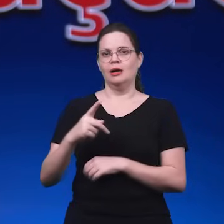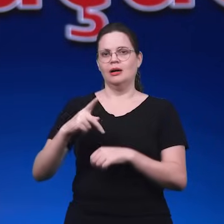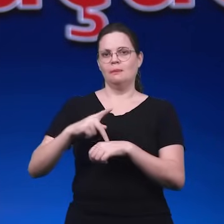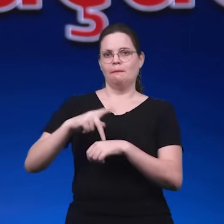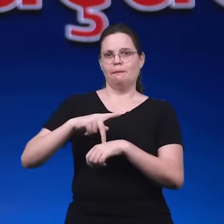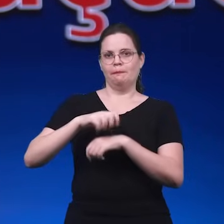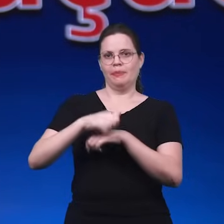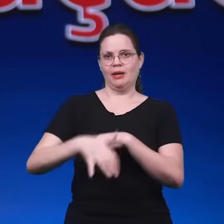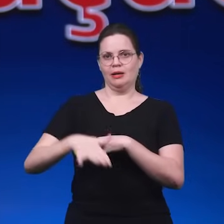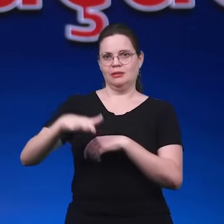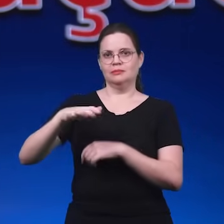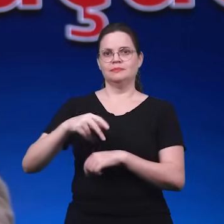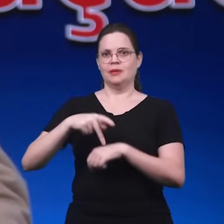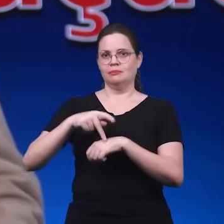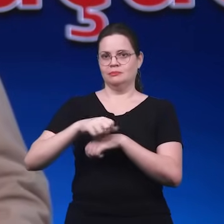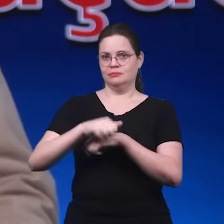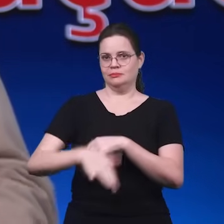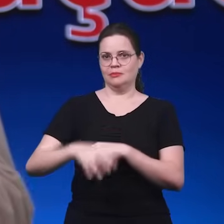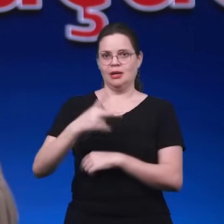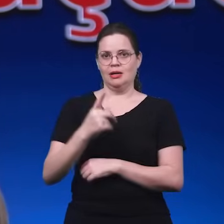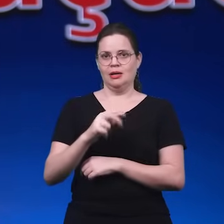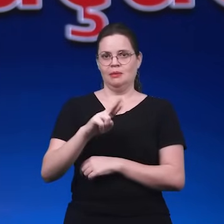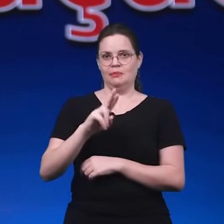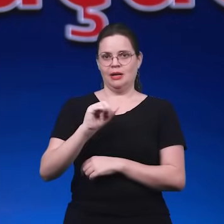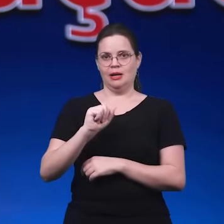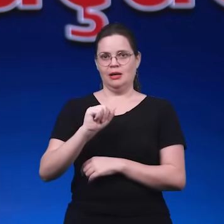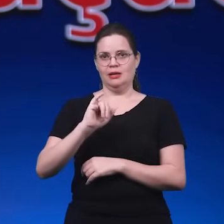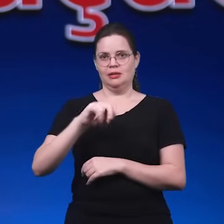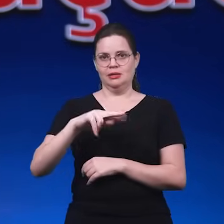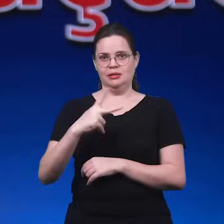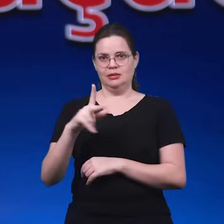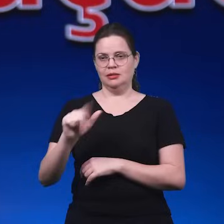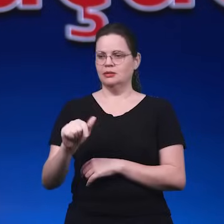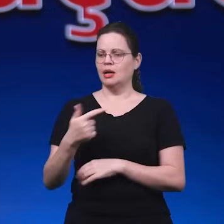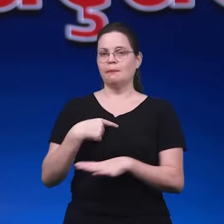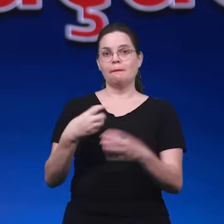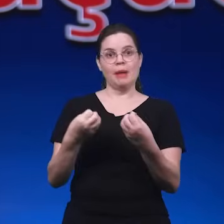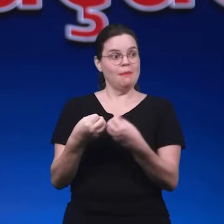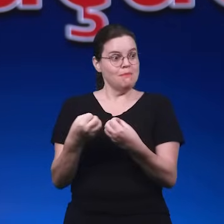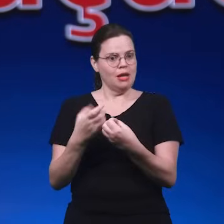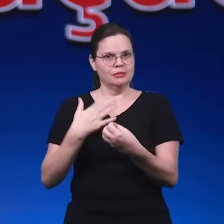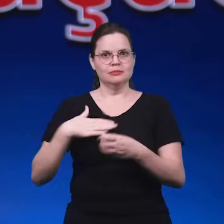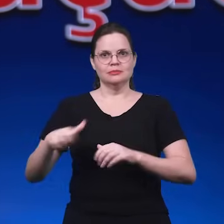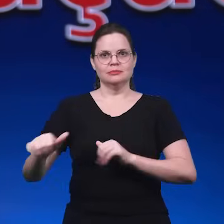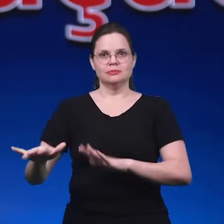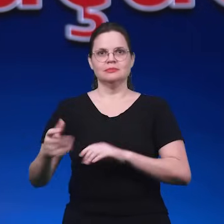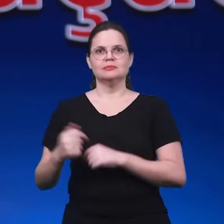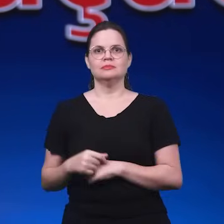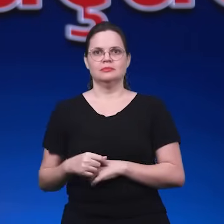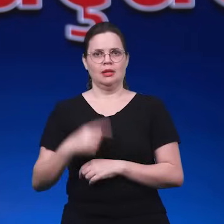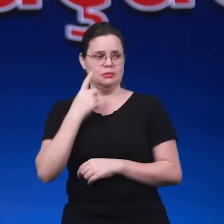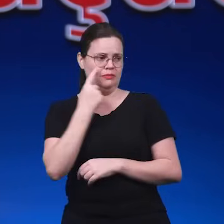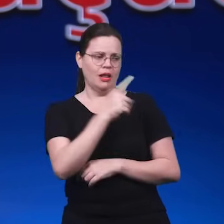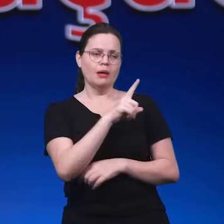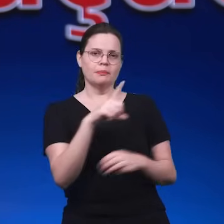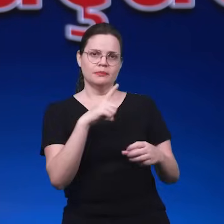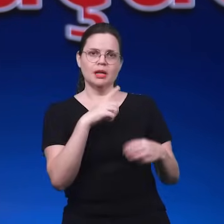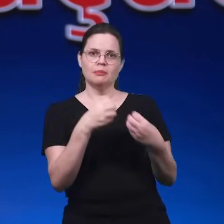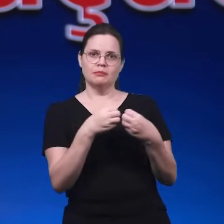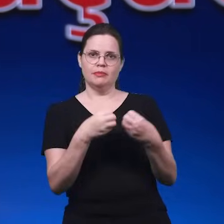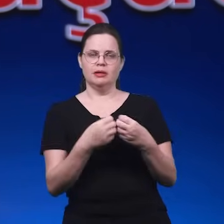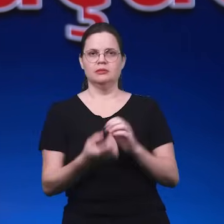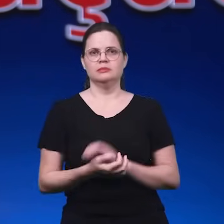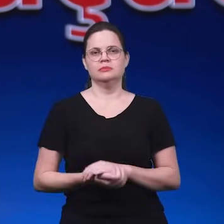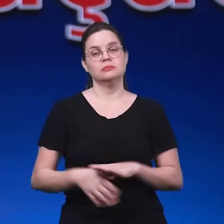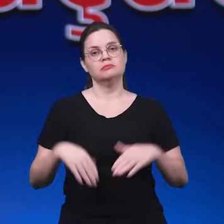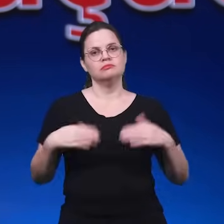né, onde que eu ficava. E ele falou assim, você vai voltar aqui tem uma próxima, aqui tem uma igreja. Eu